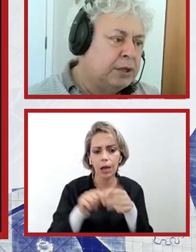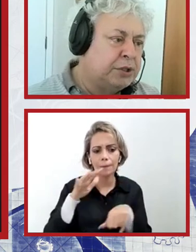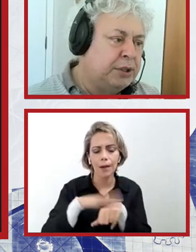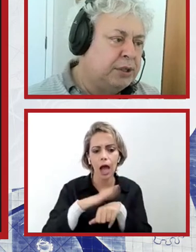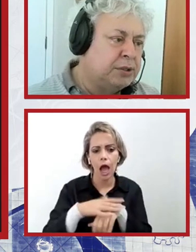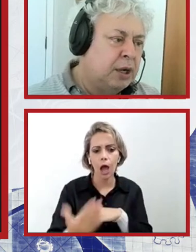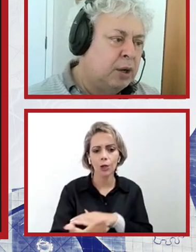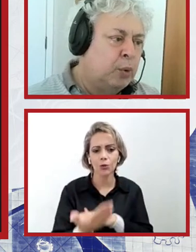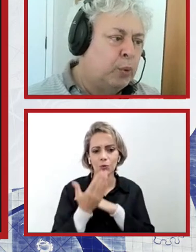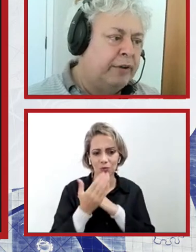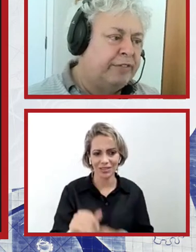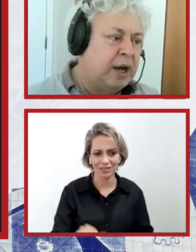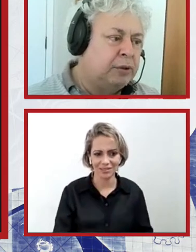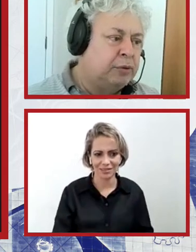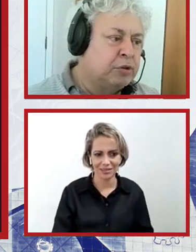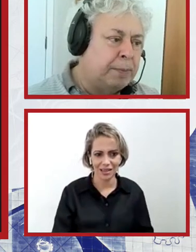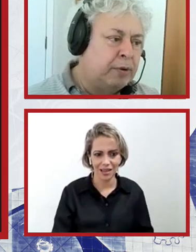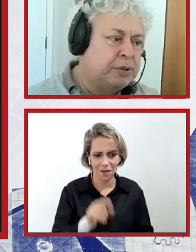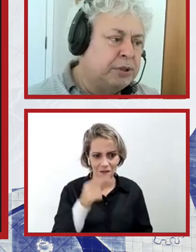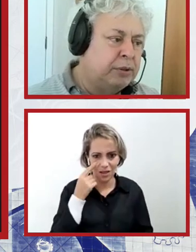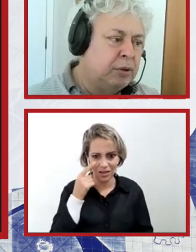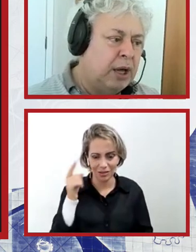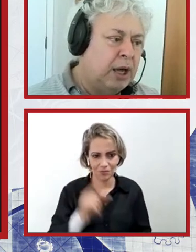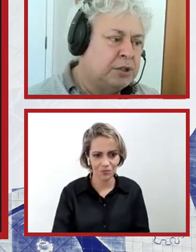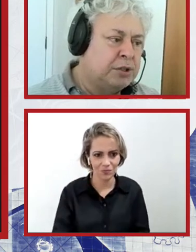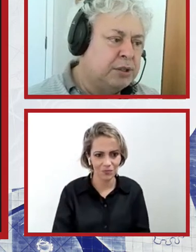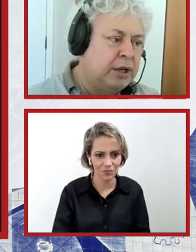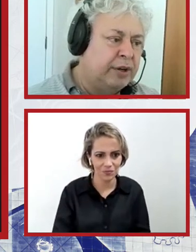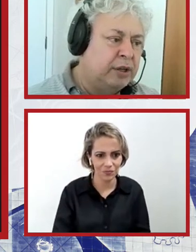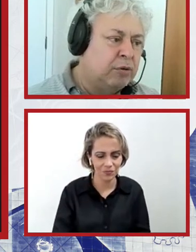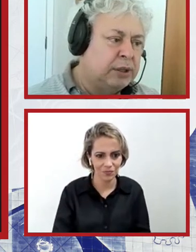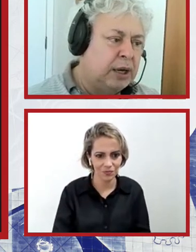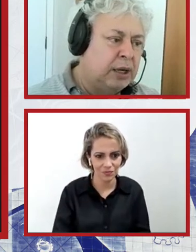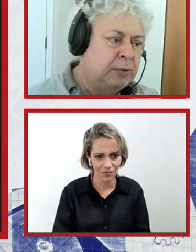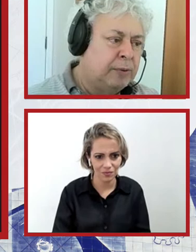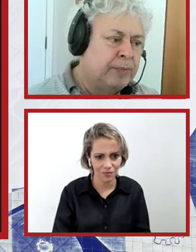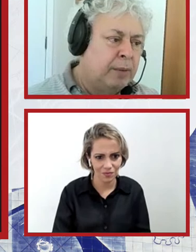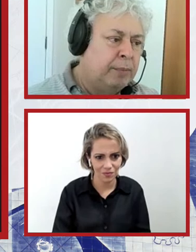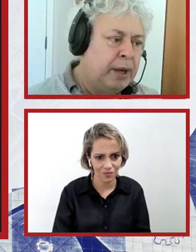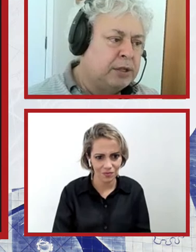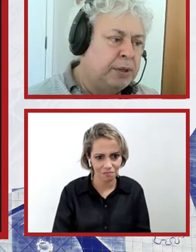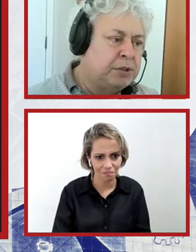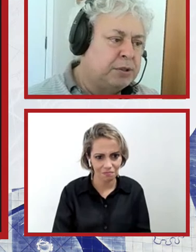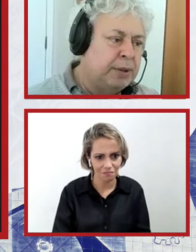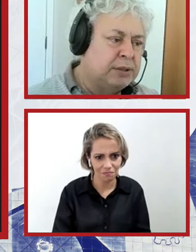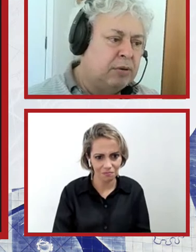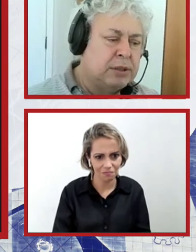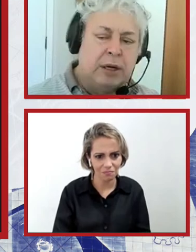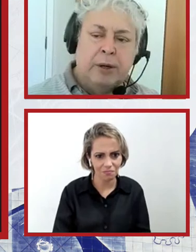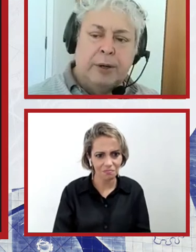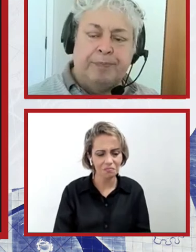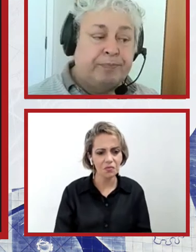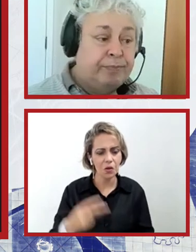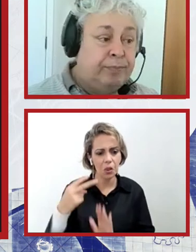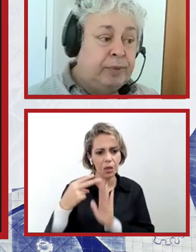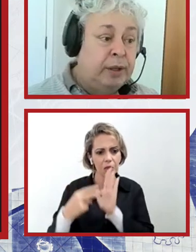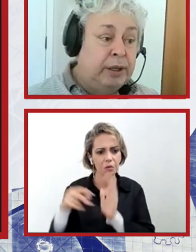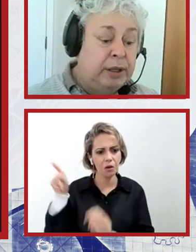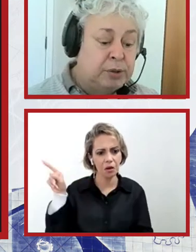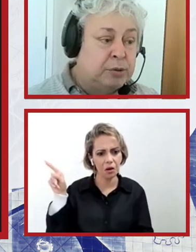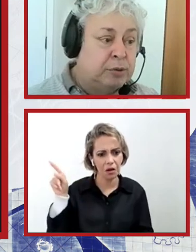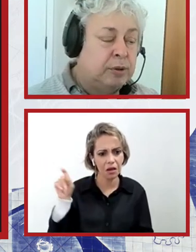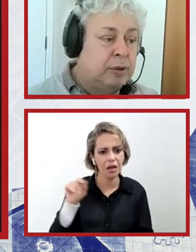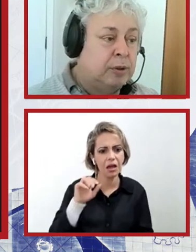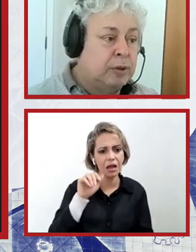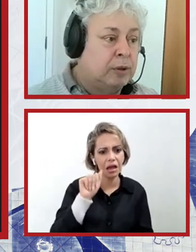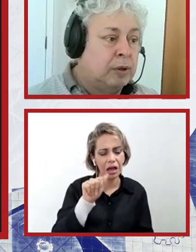Suponha AX, o elevado é o chapéuzinho. Então, AX elevado ao quadrado, mais BX, mais C igual a zero.